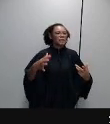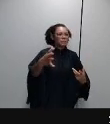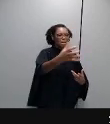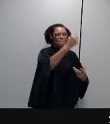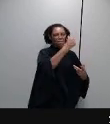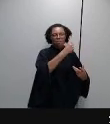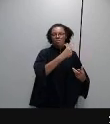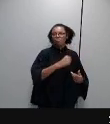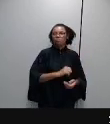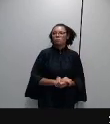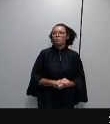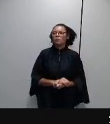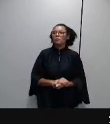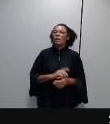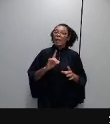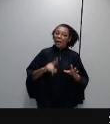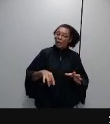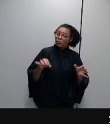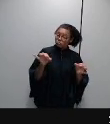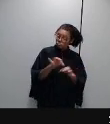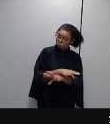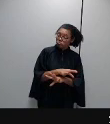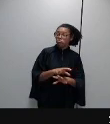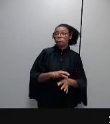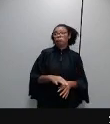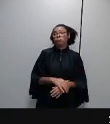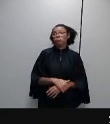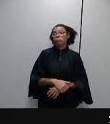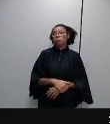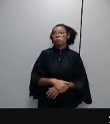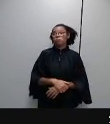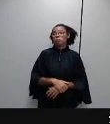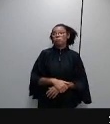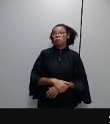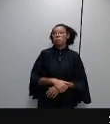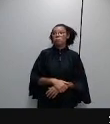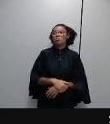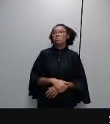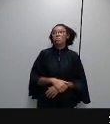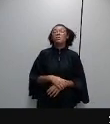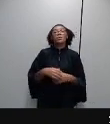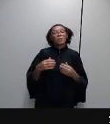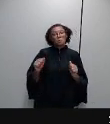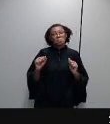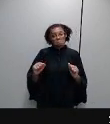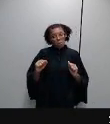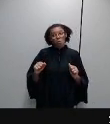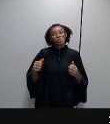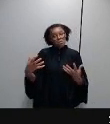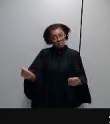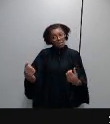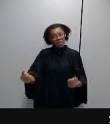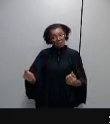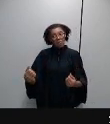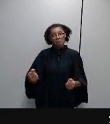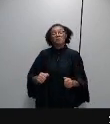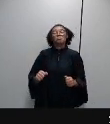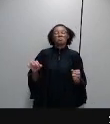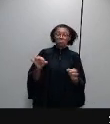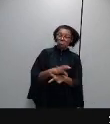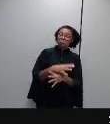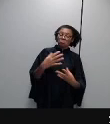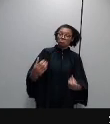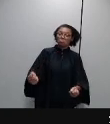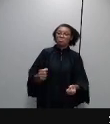solução fixe revela revela plausível na na espécie né sob